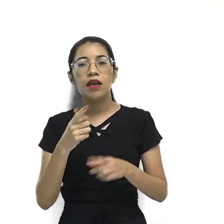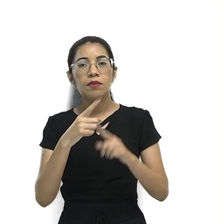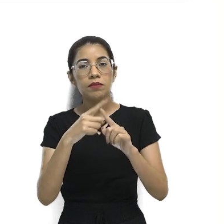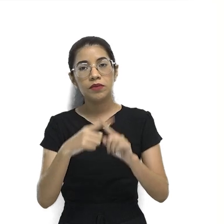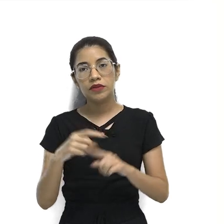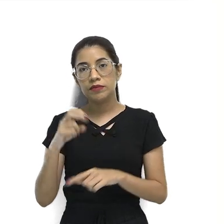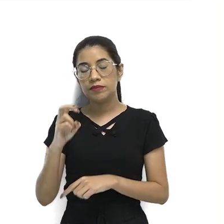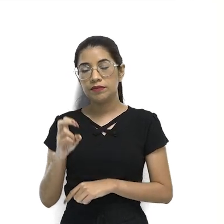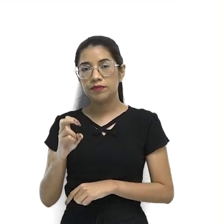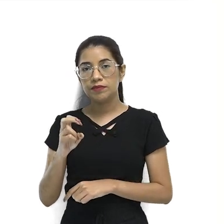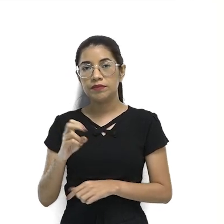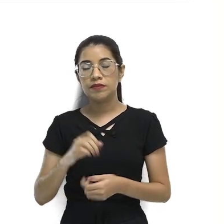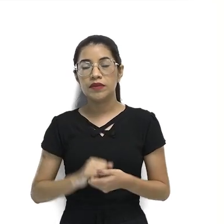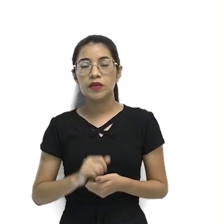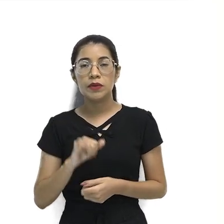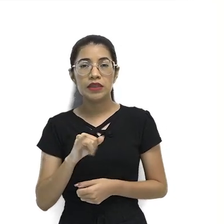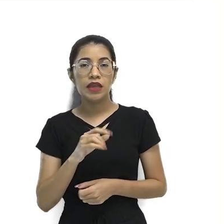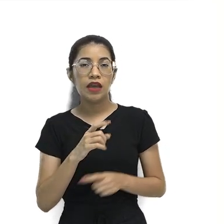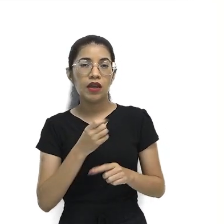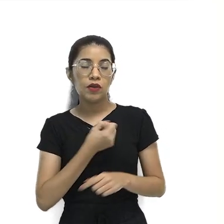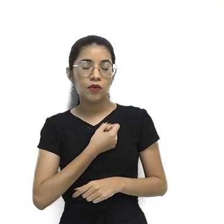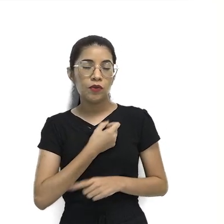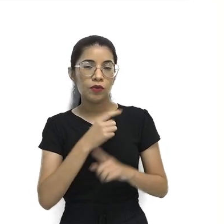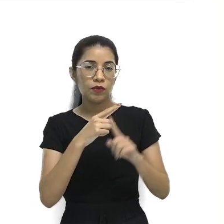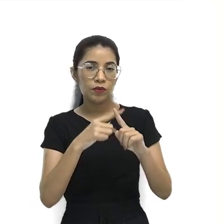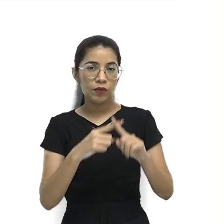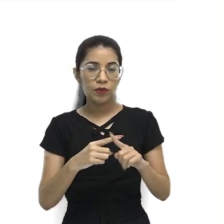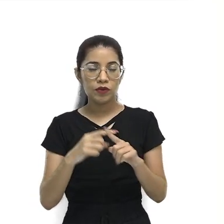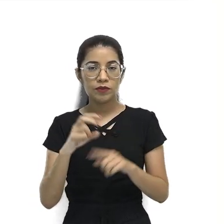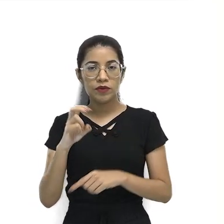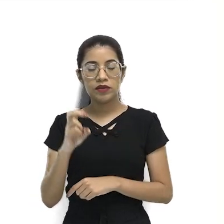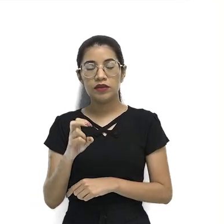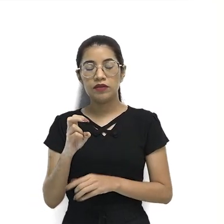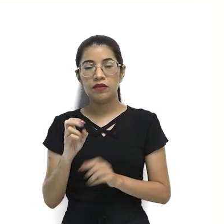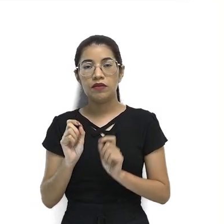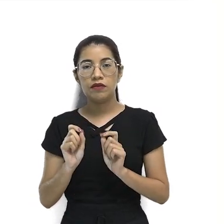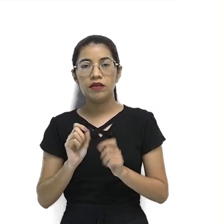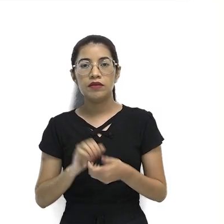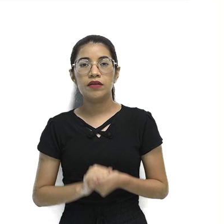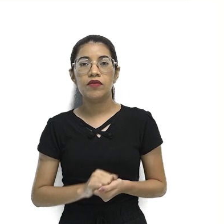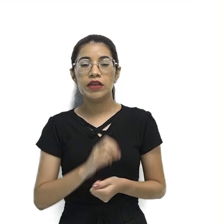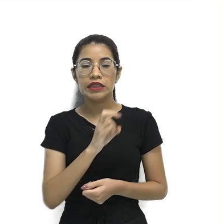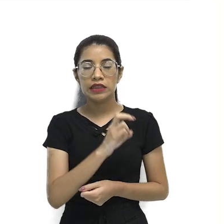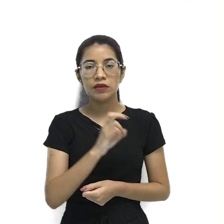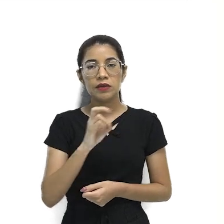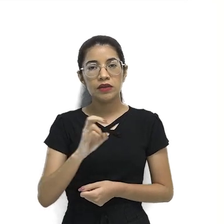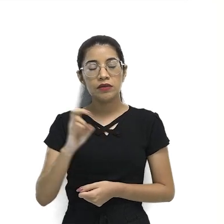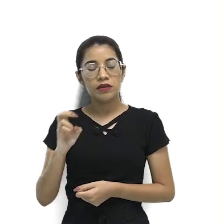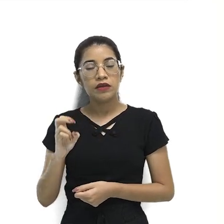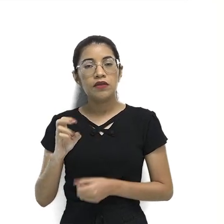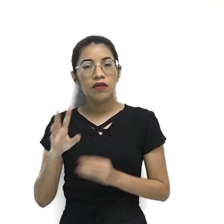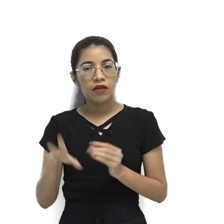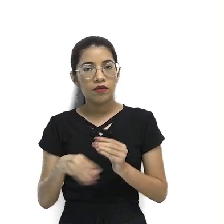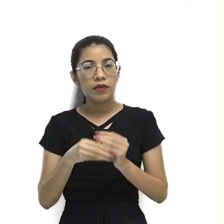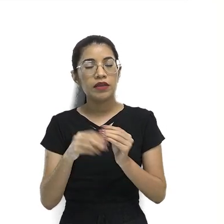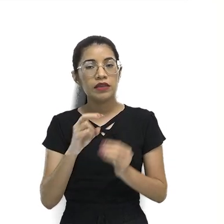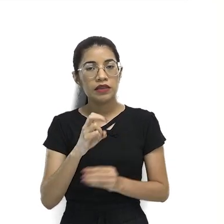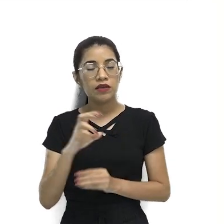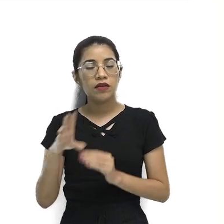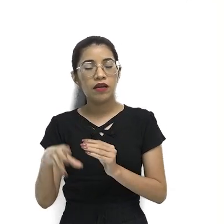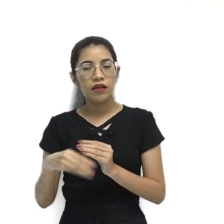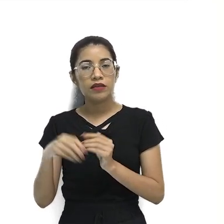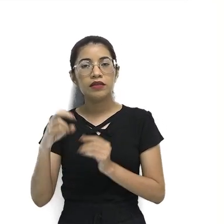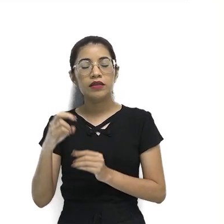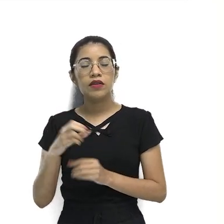Então, os números múltiplos de 5 são aqueles, né, que eu vou contando de 5 em 5. Então, eu vou contando 5,